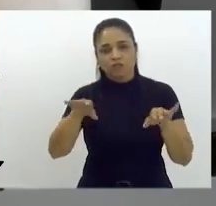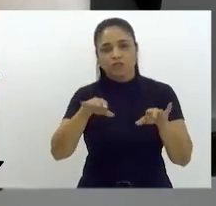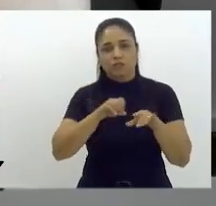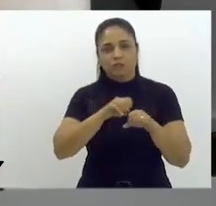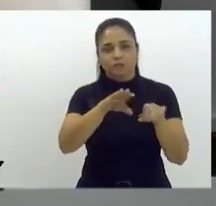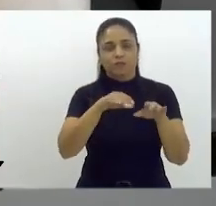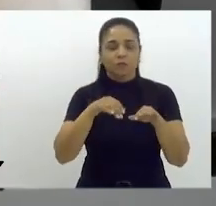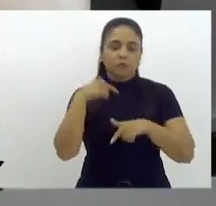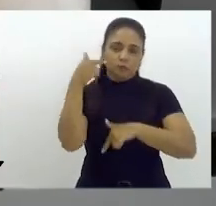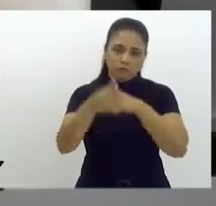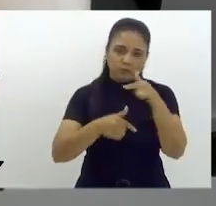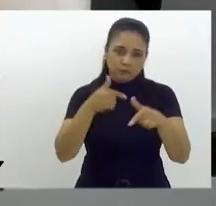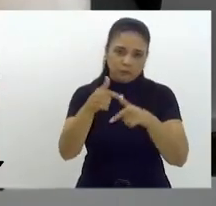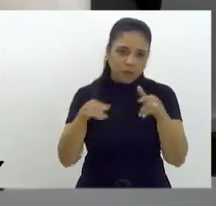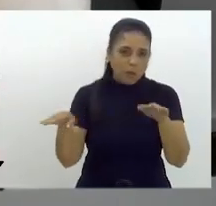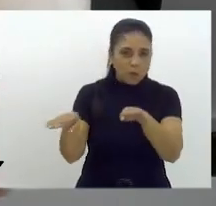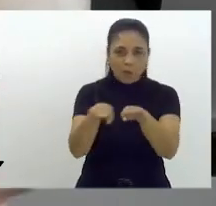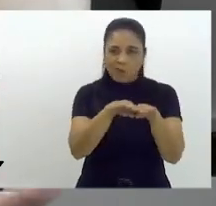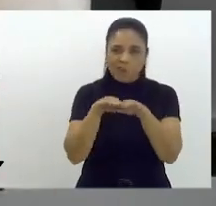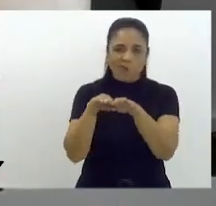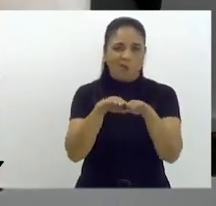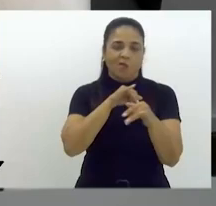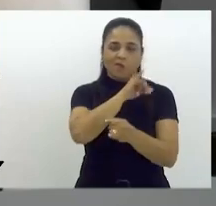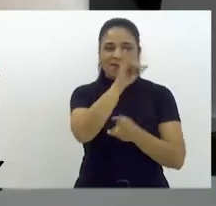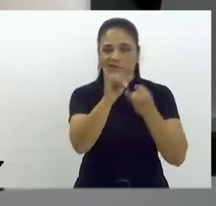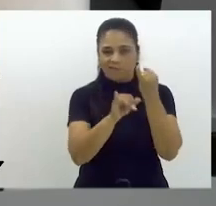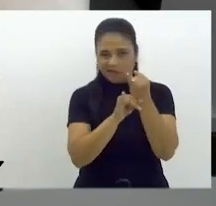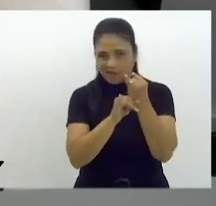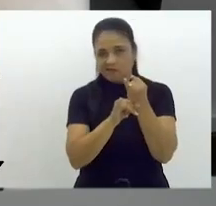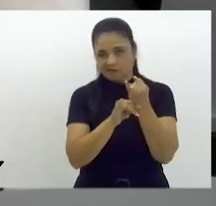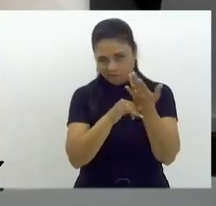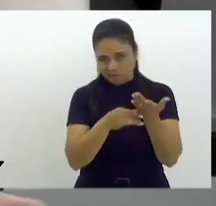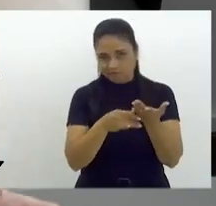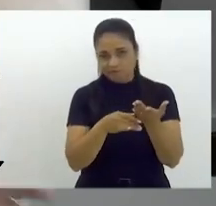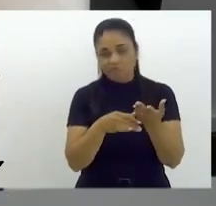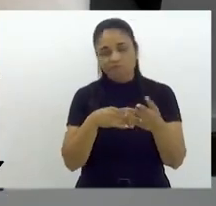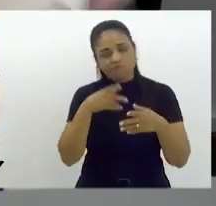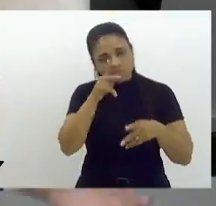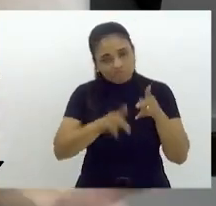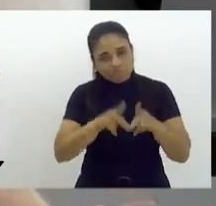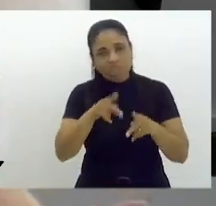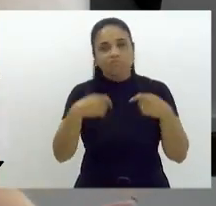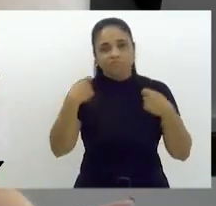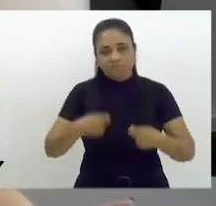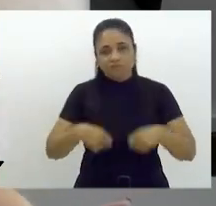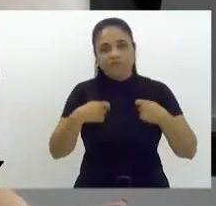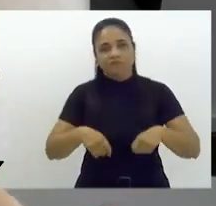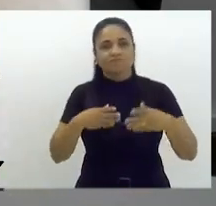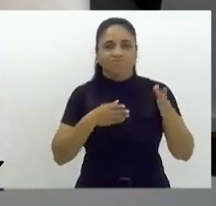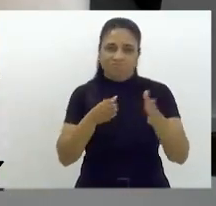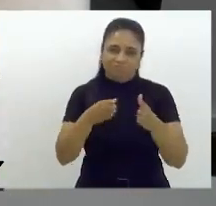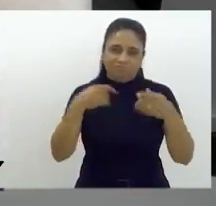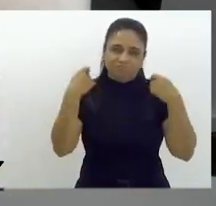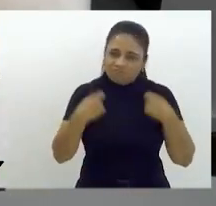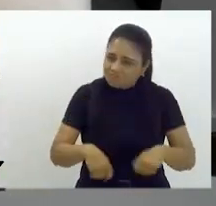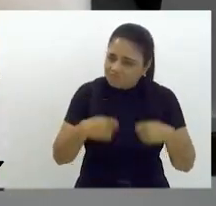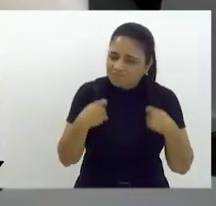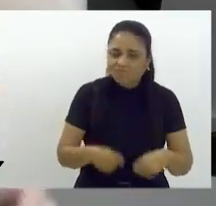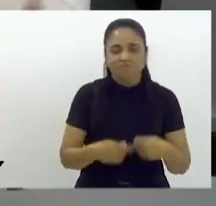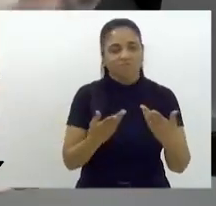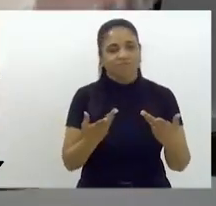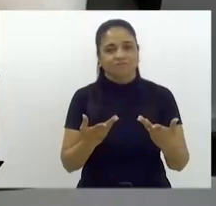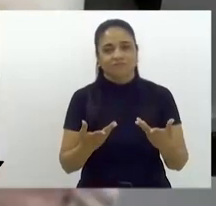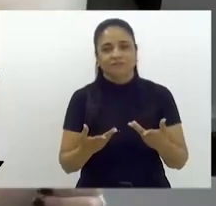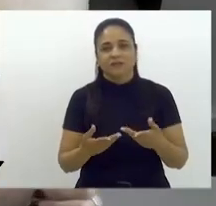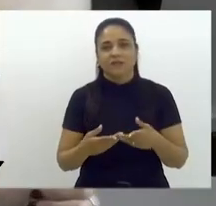de forma igualitária para a população para que a população tenha acesso realmente para o que é necessário e a outra